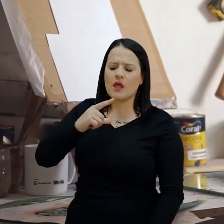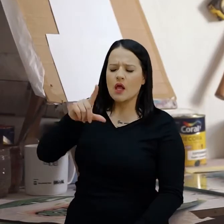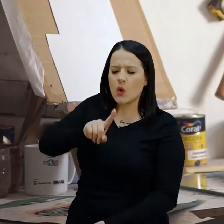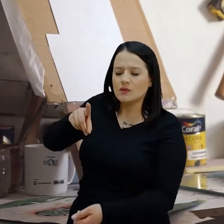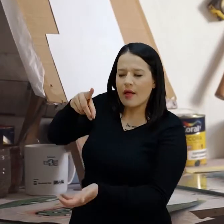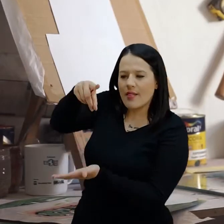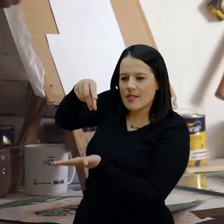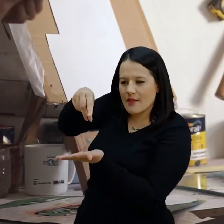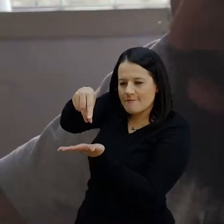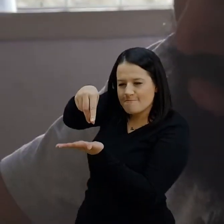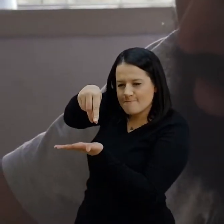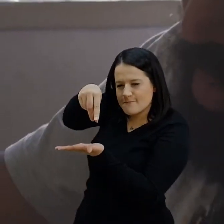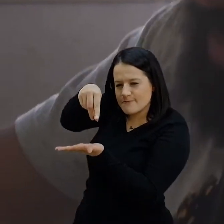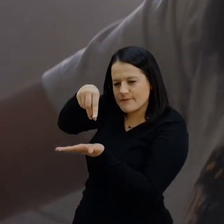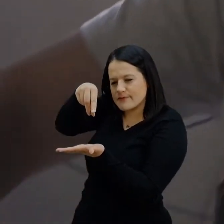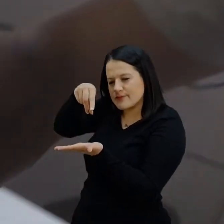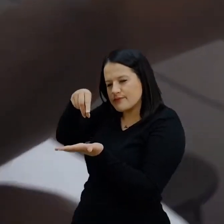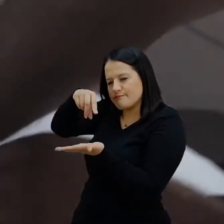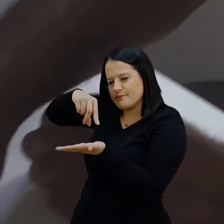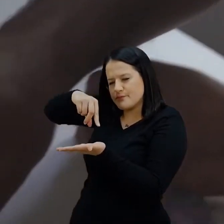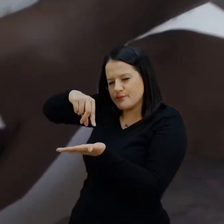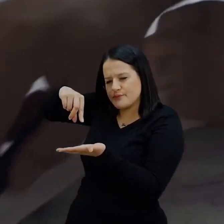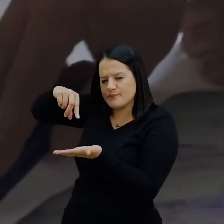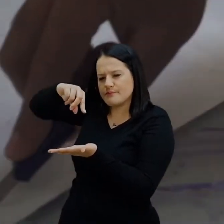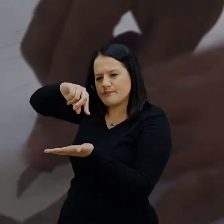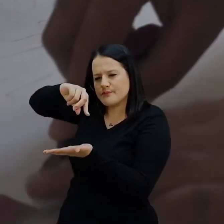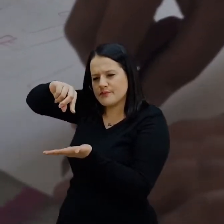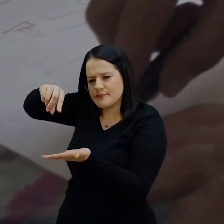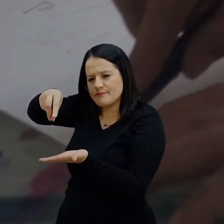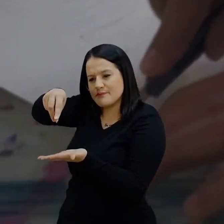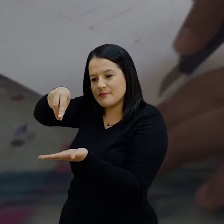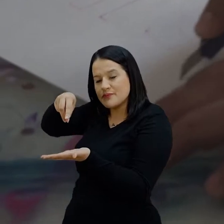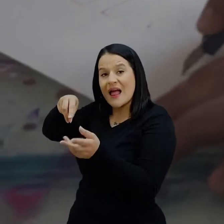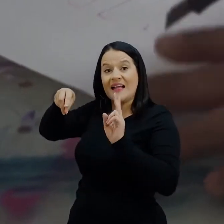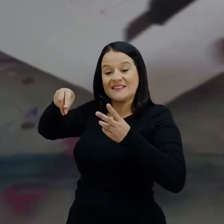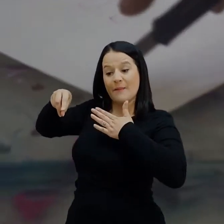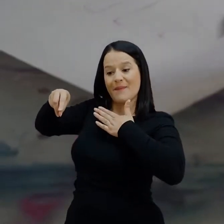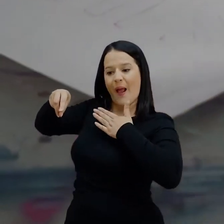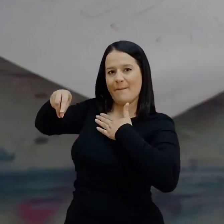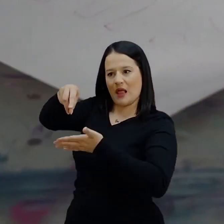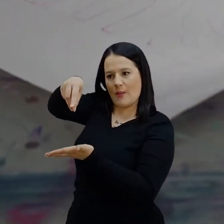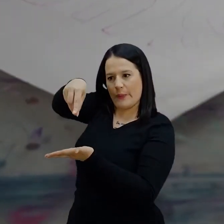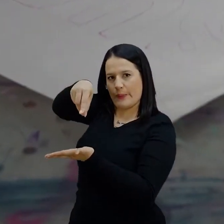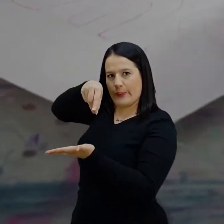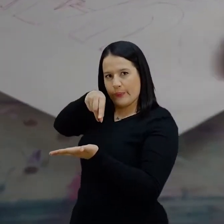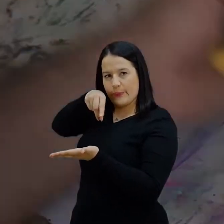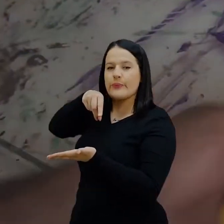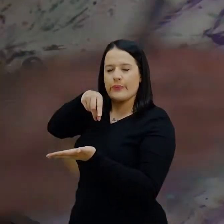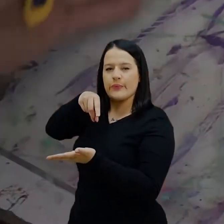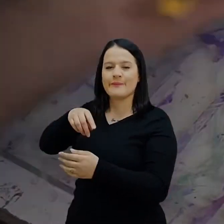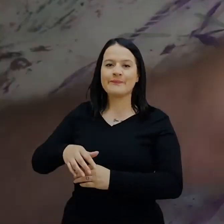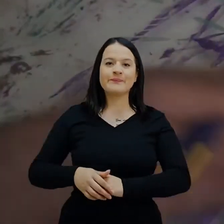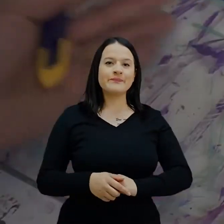utilizar o estilete e pegar por cima. Você apoia esse dedo colocando força e aí você puxa, sempre puxando para você. Tem